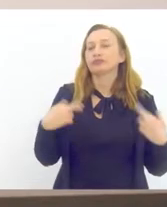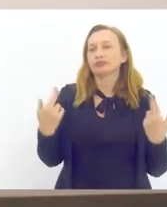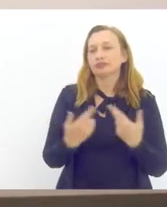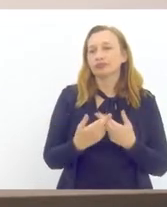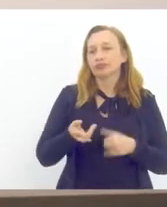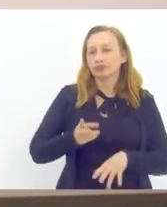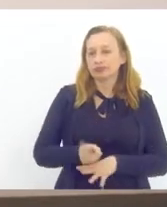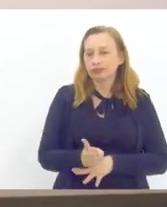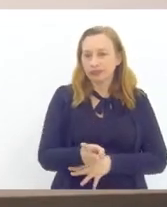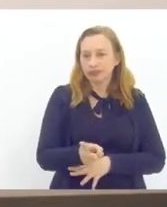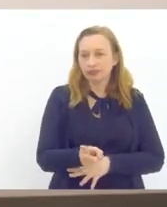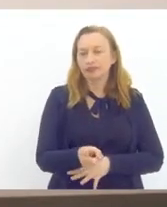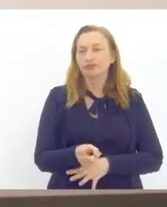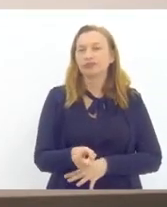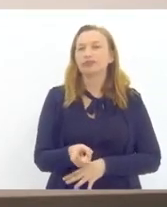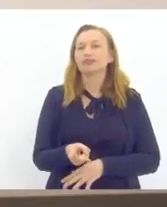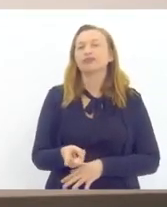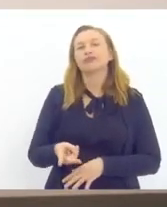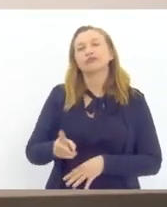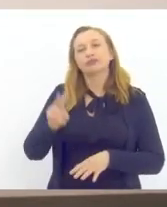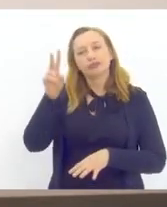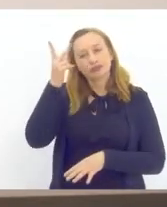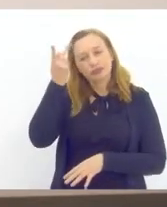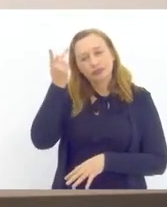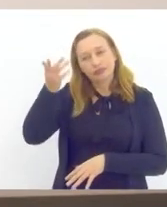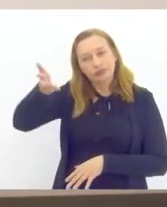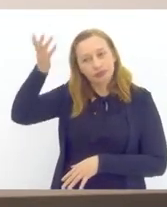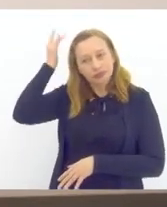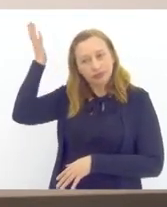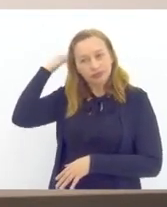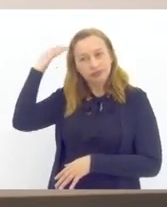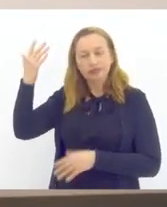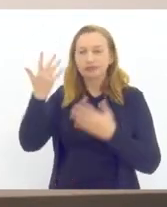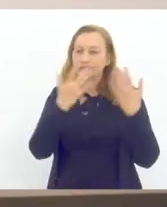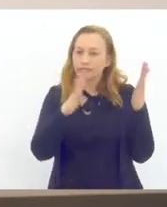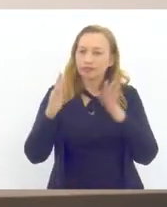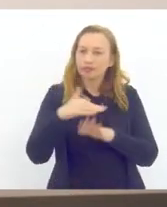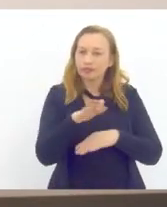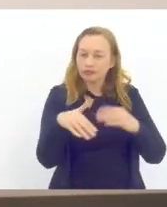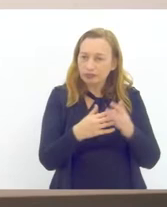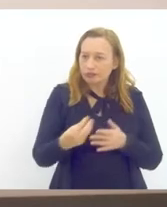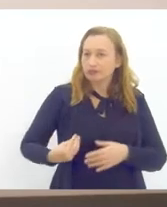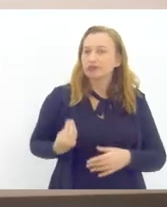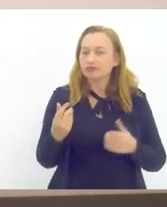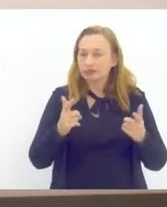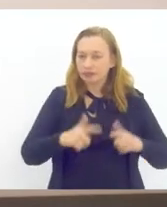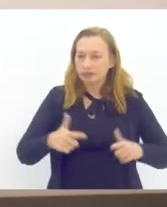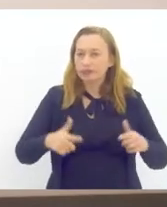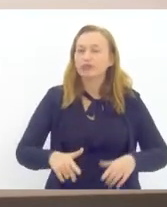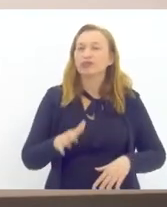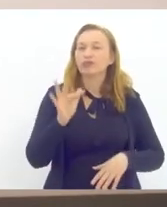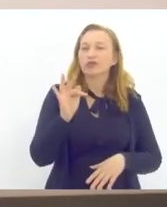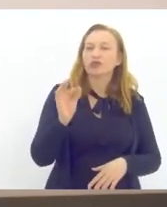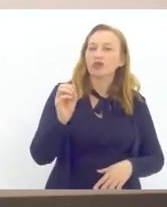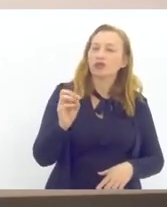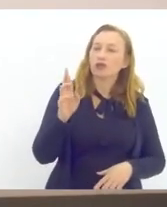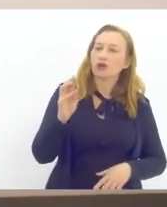fizemos na segunda-feira passada. Saudar todas as entidades aqui presentes, o Fórum Estadual de Educação, a